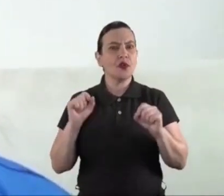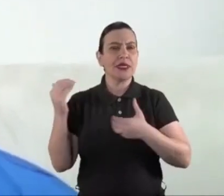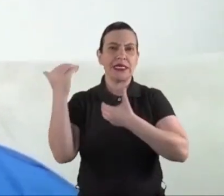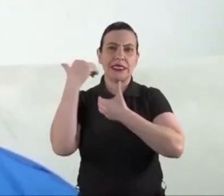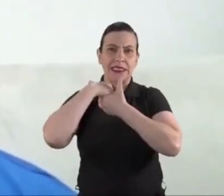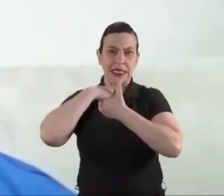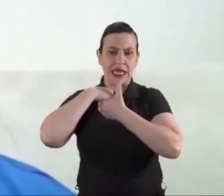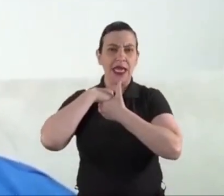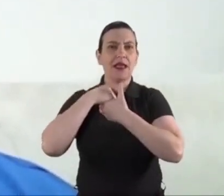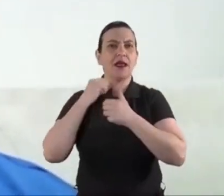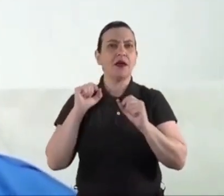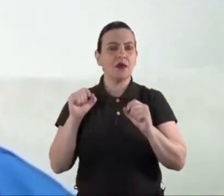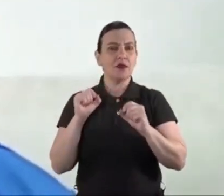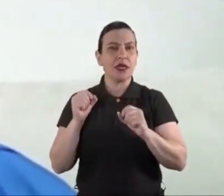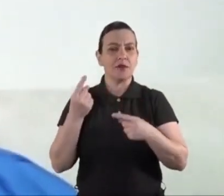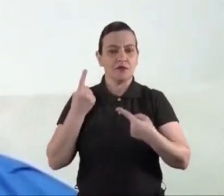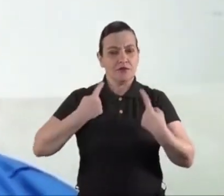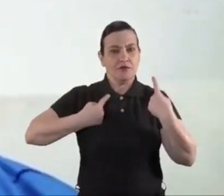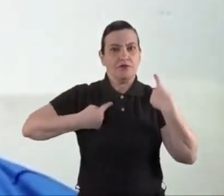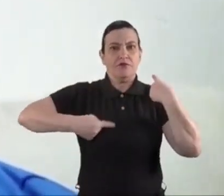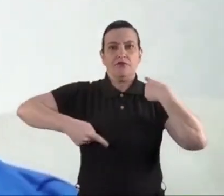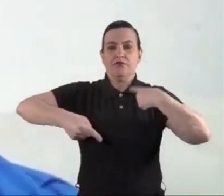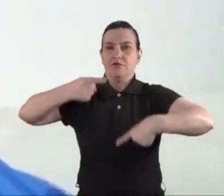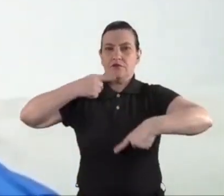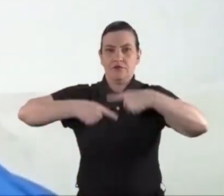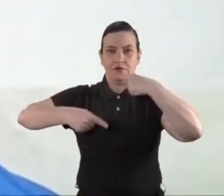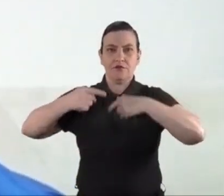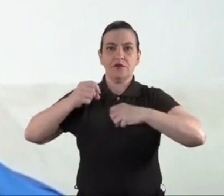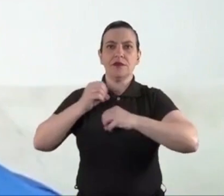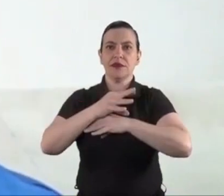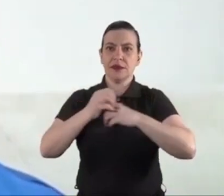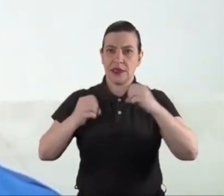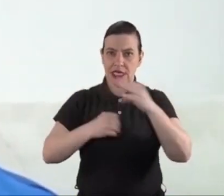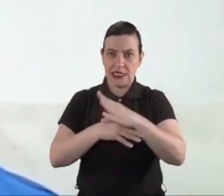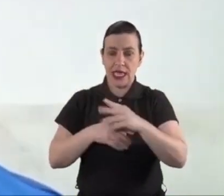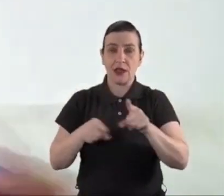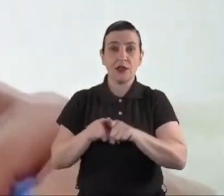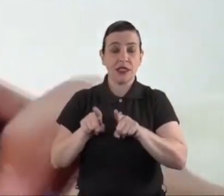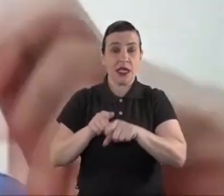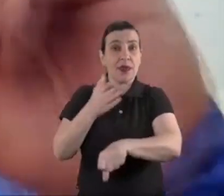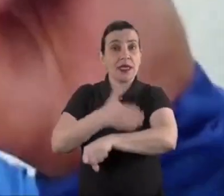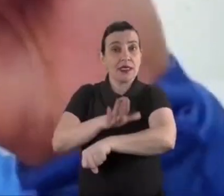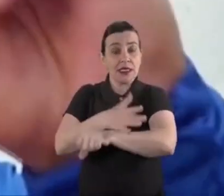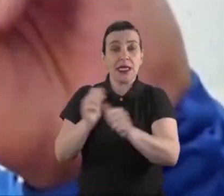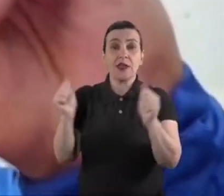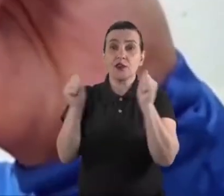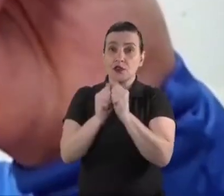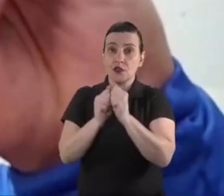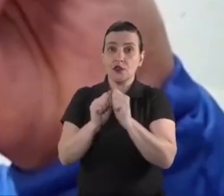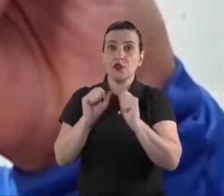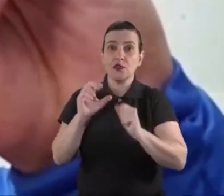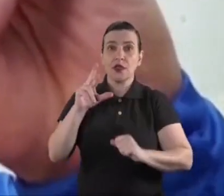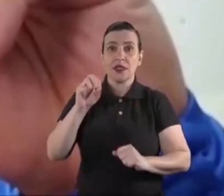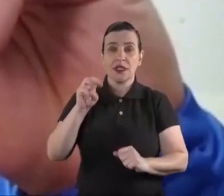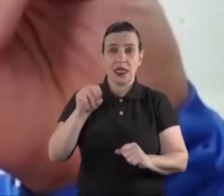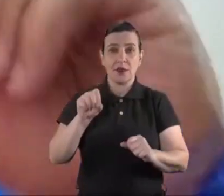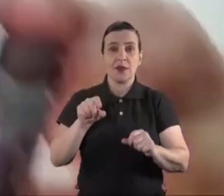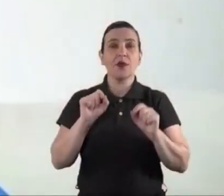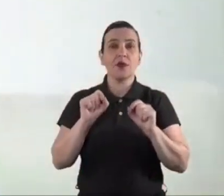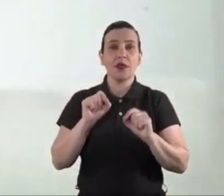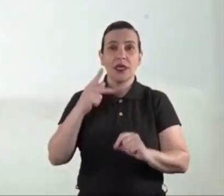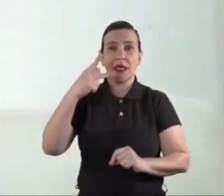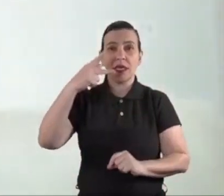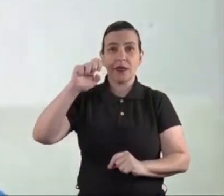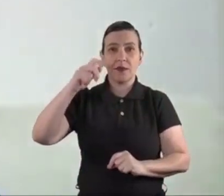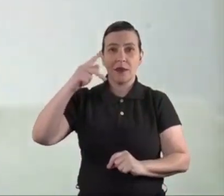interna, para regeneração celular. Os meus pré-treinos junto ao creme, eu utilizo também o